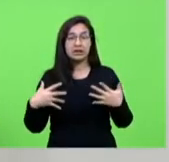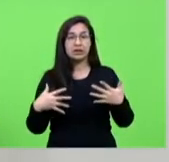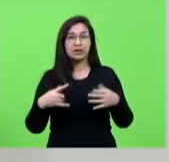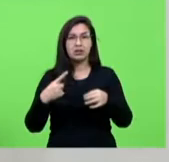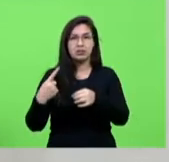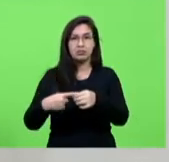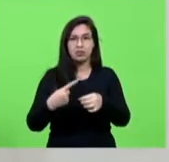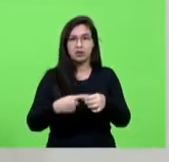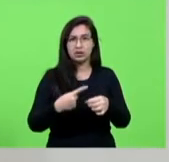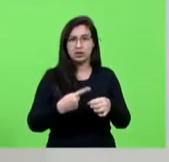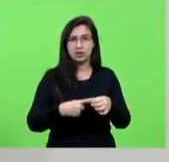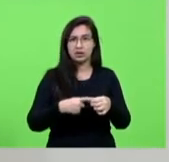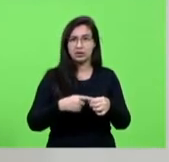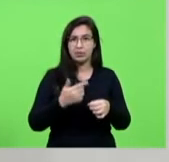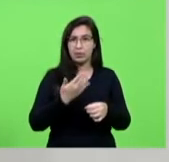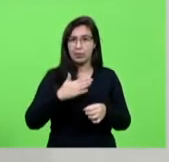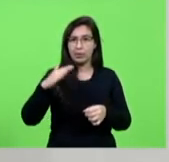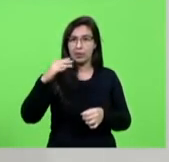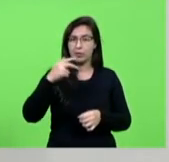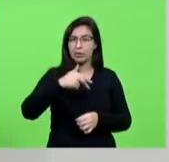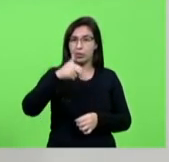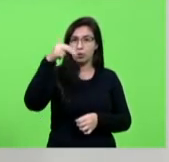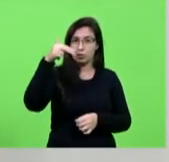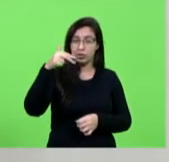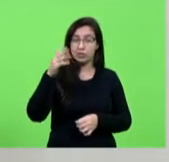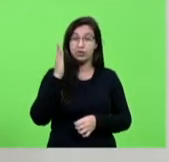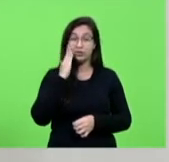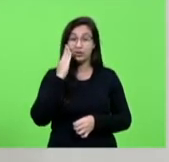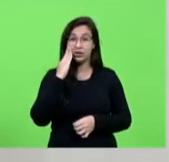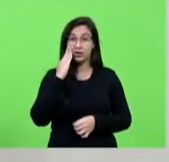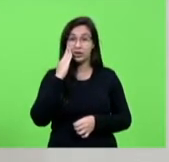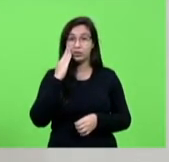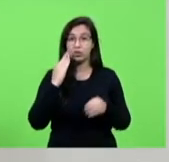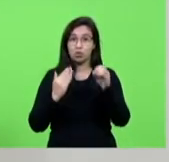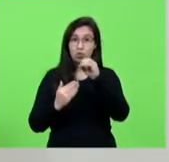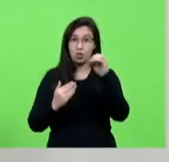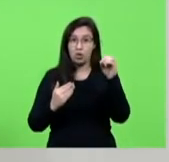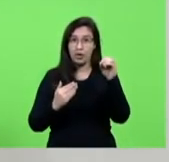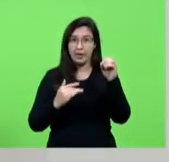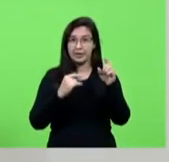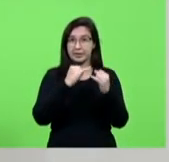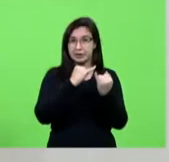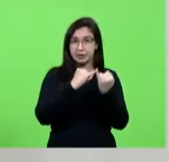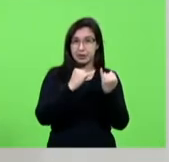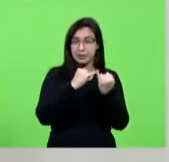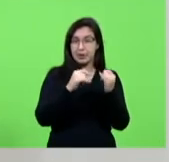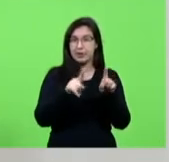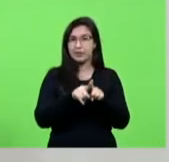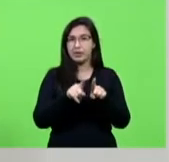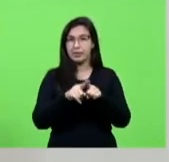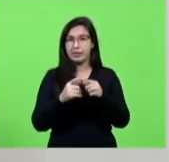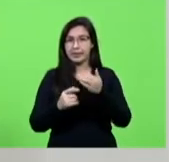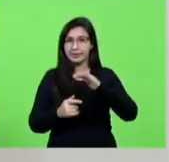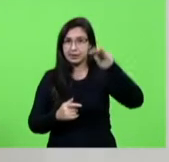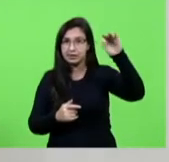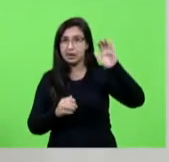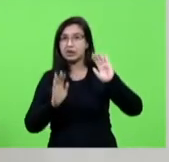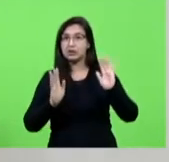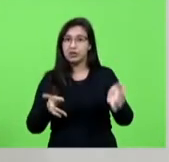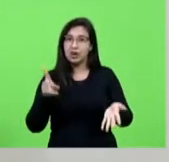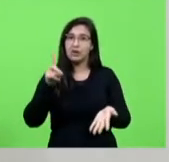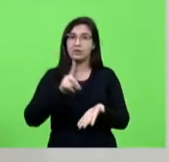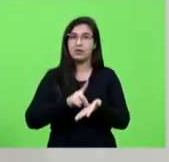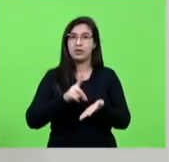Planalto Norte, e soube que no meio oeste e na região da Serra já é uma realidade esse